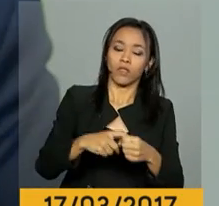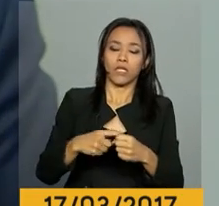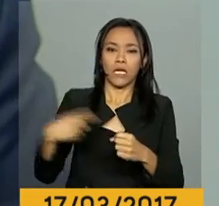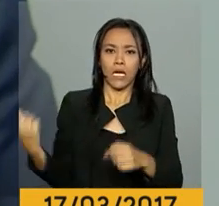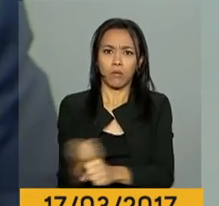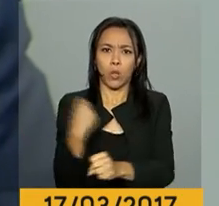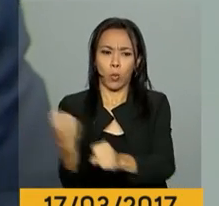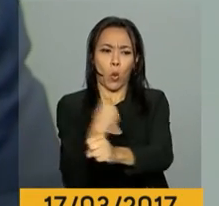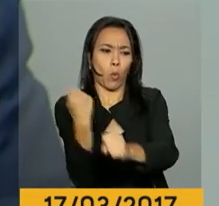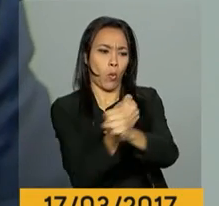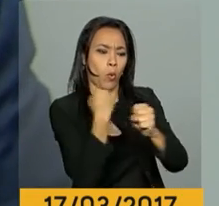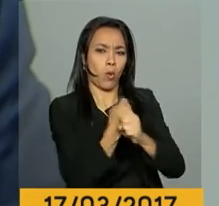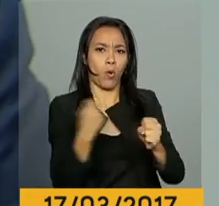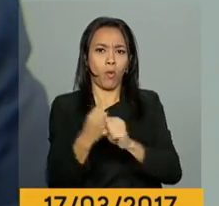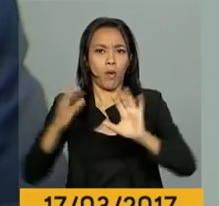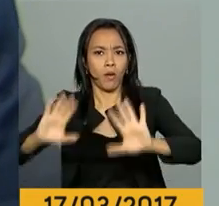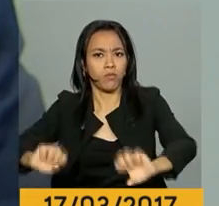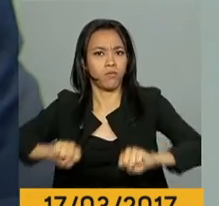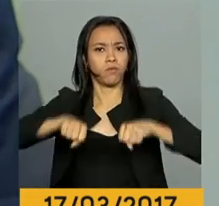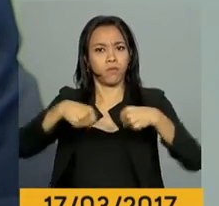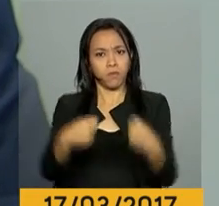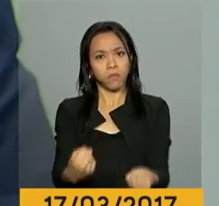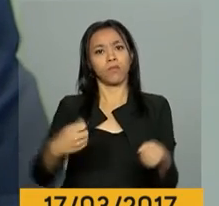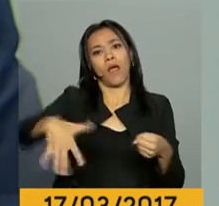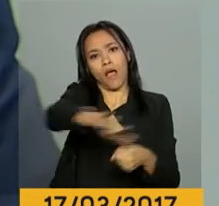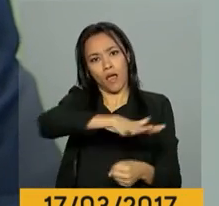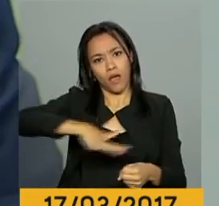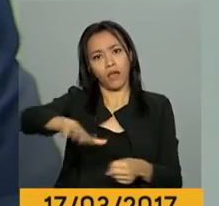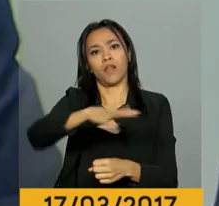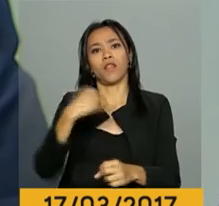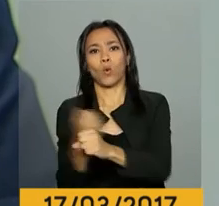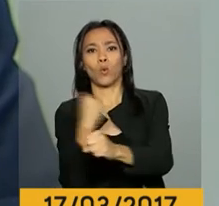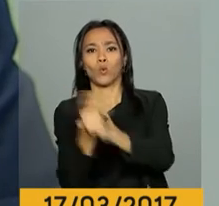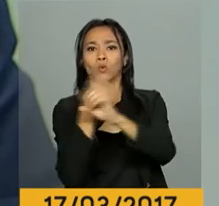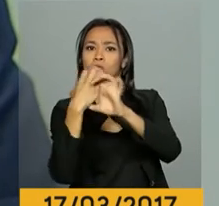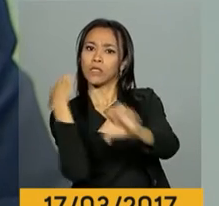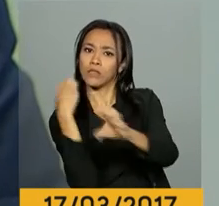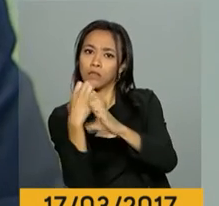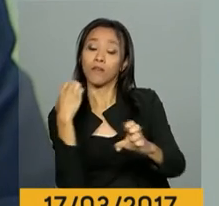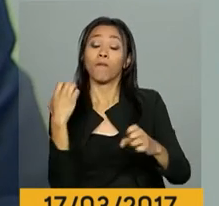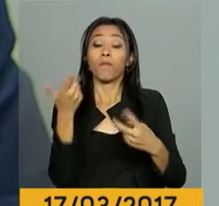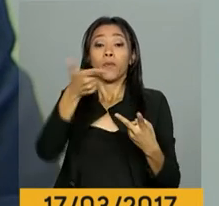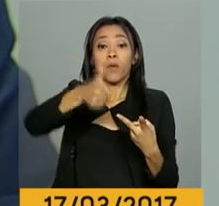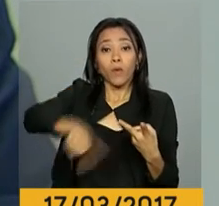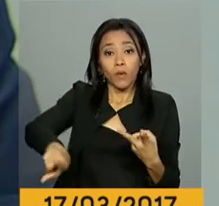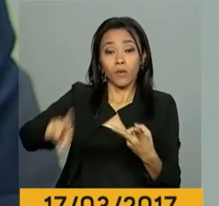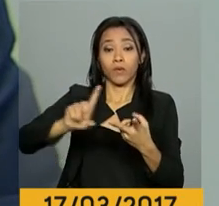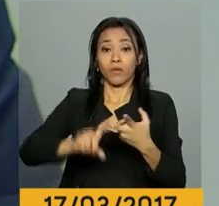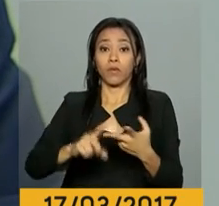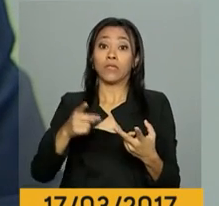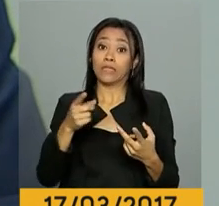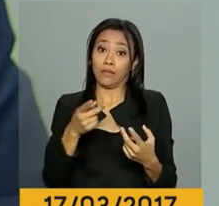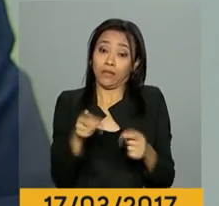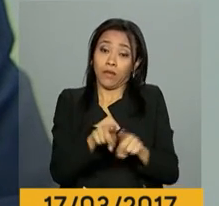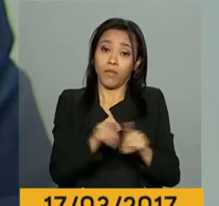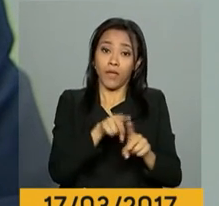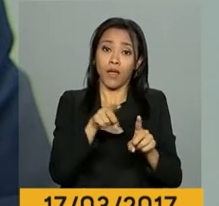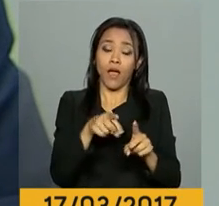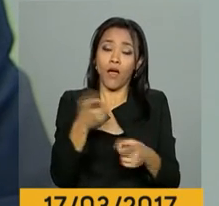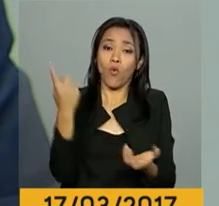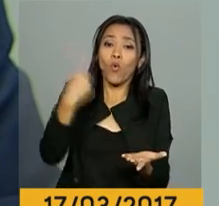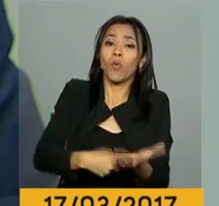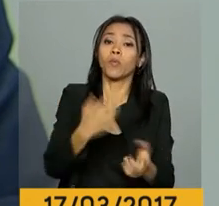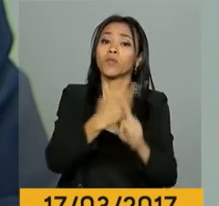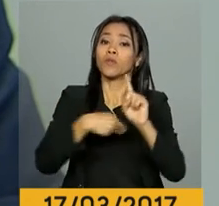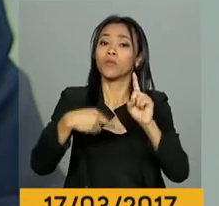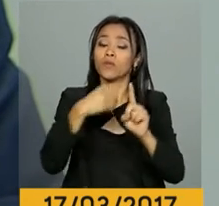no nosso país. E nesse tópico nós lançamos coisas que também dizem respeito à responsabilidade social, que não podemos nos